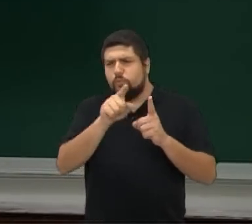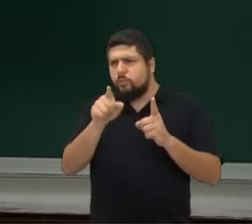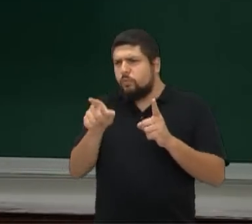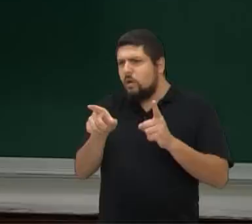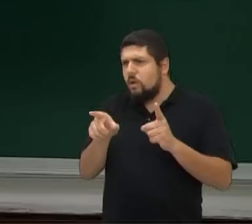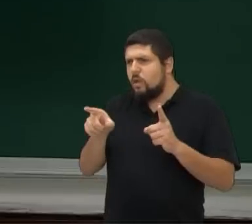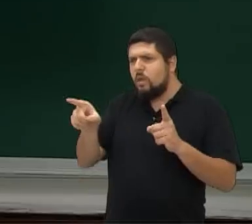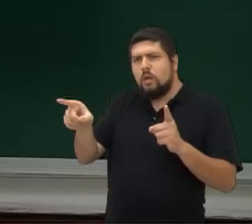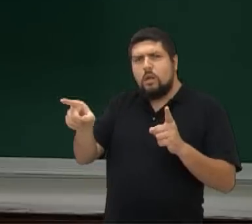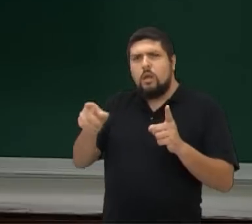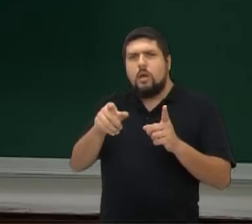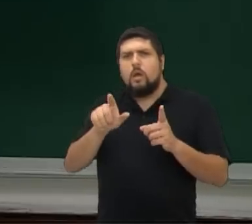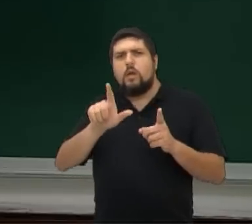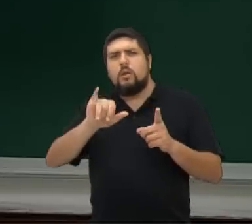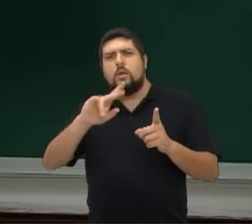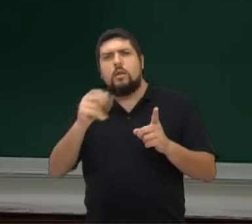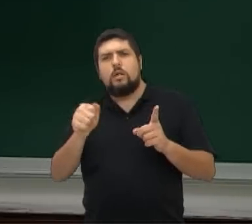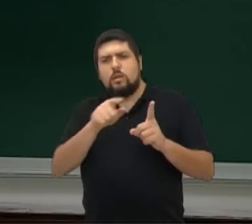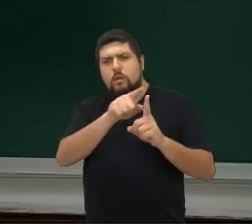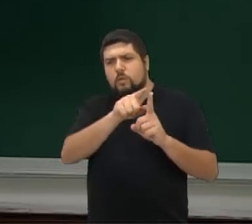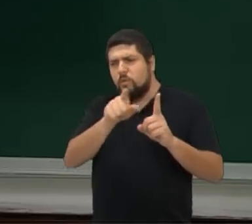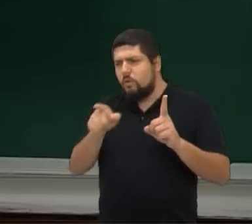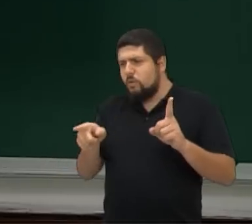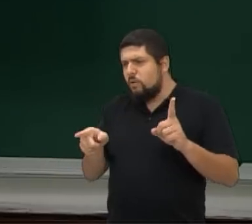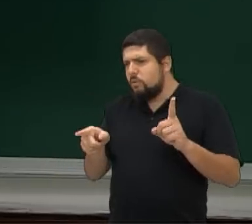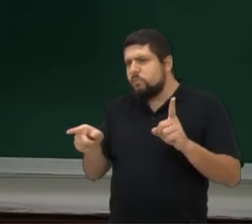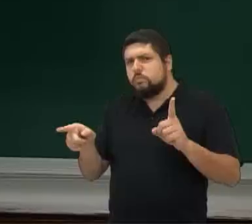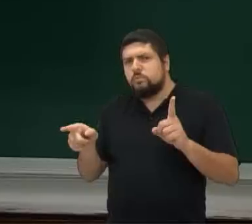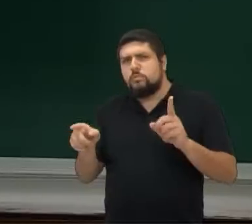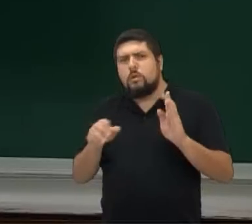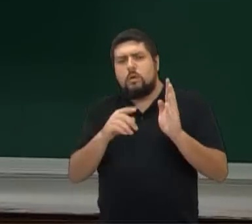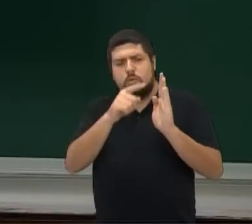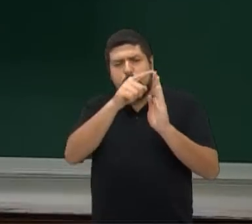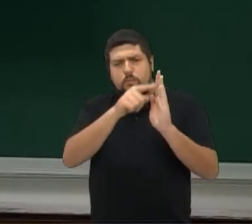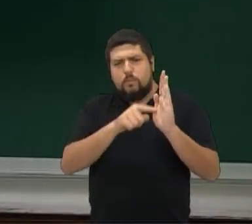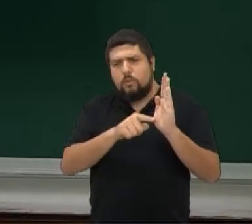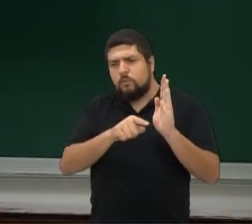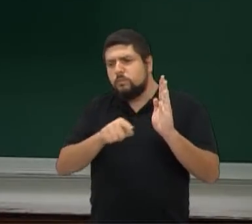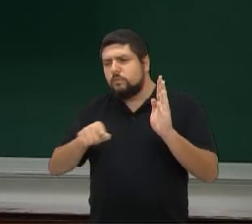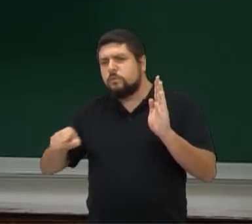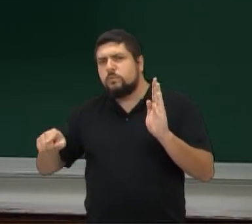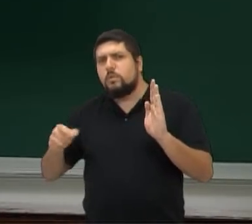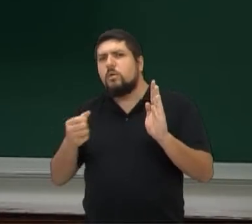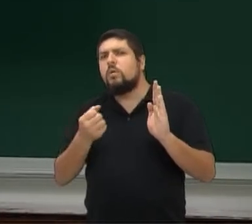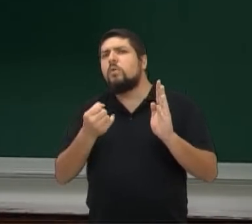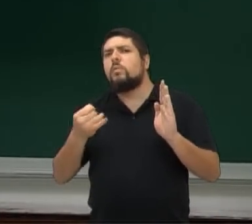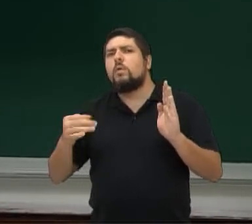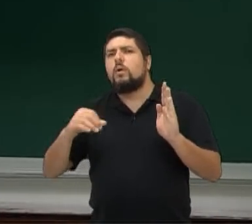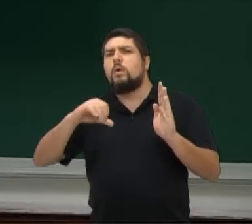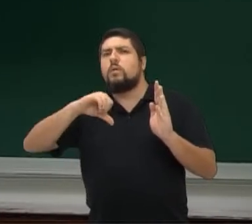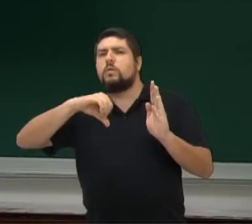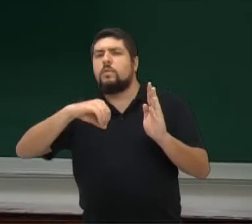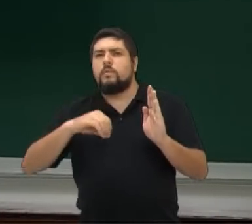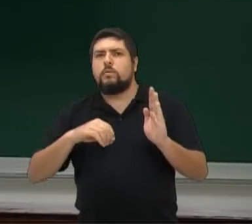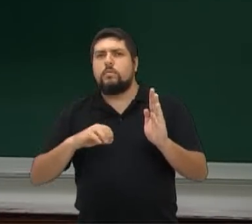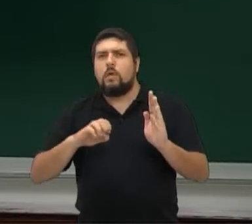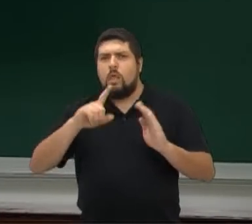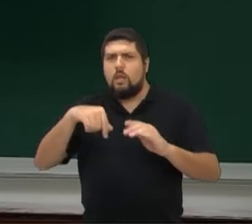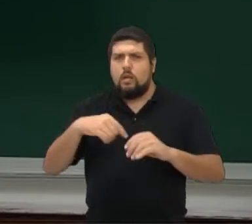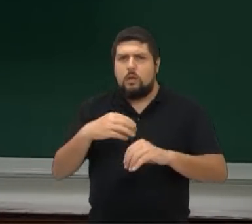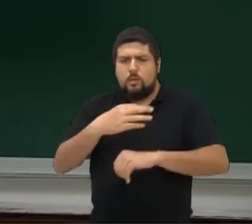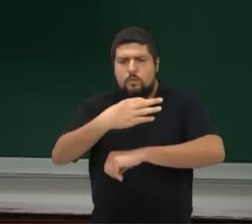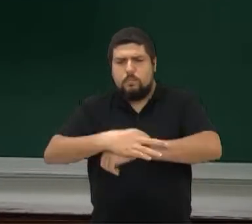Então nós vamos andar quanto aqui? 90 graus. E que sentido é esse? É sentido horário ou sentido